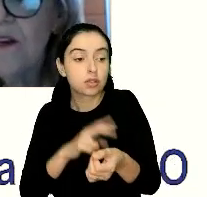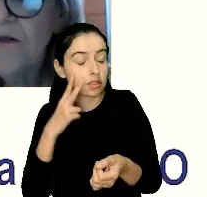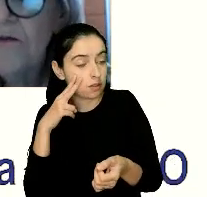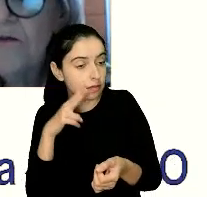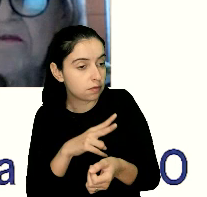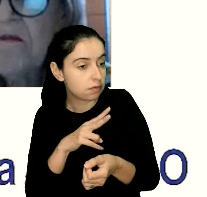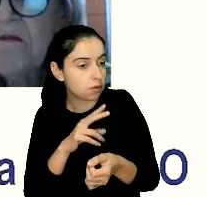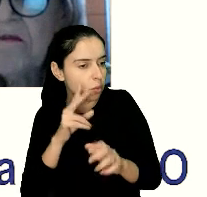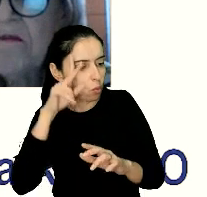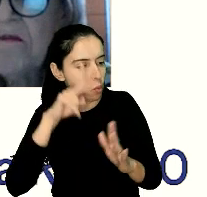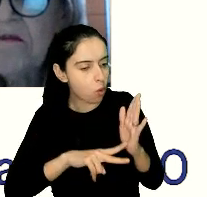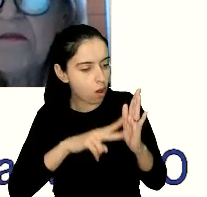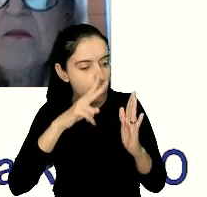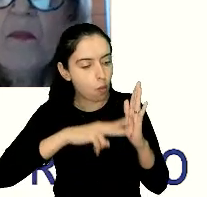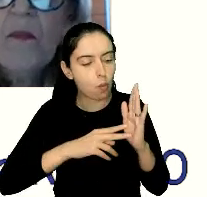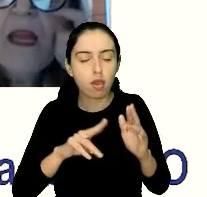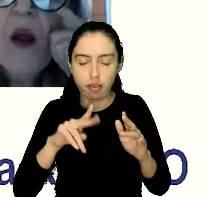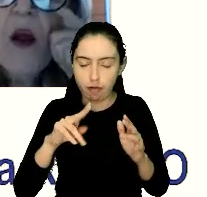no espelho.